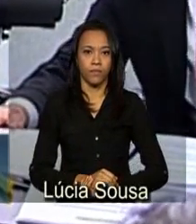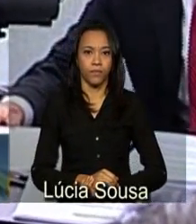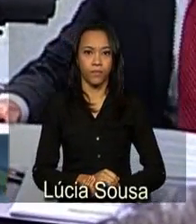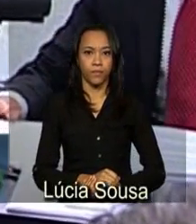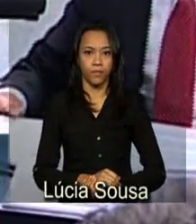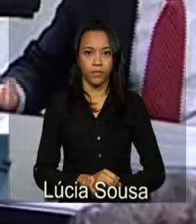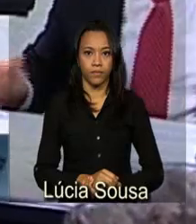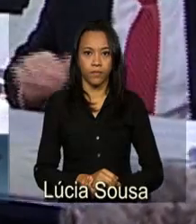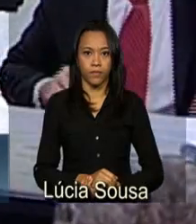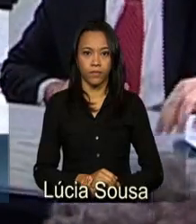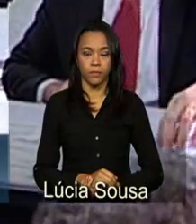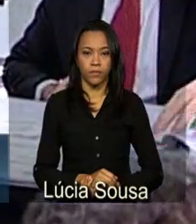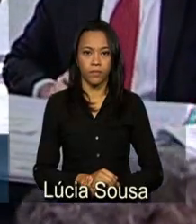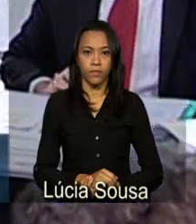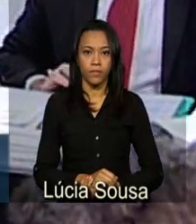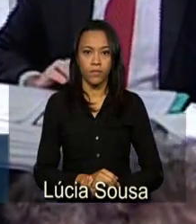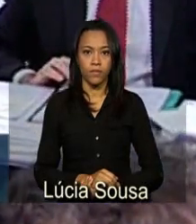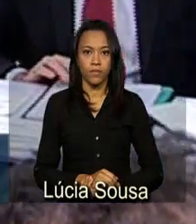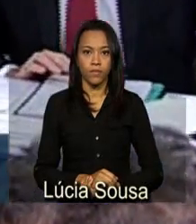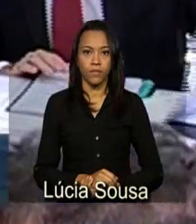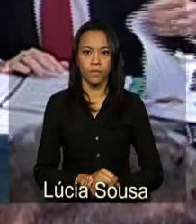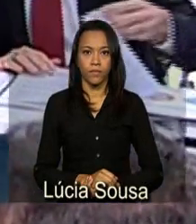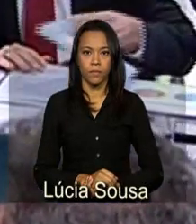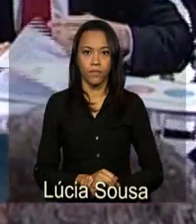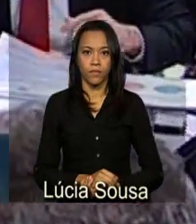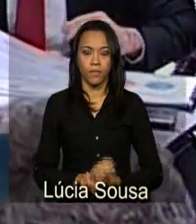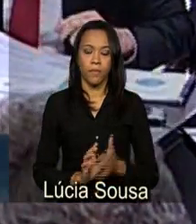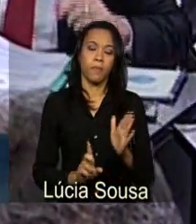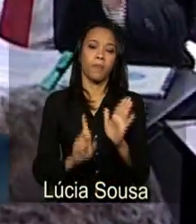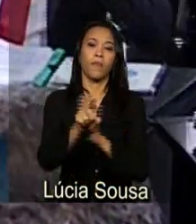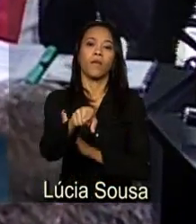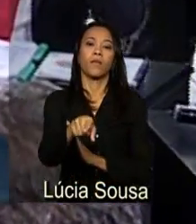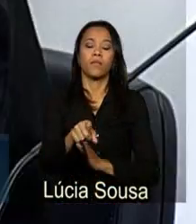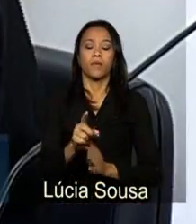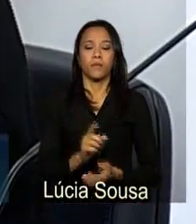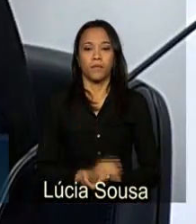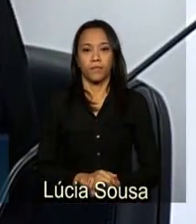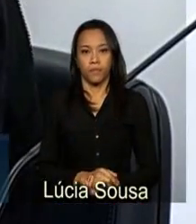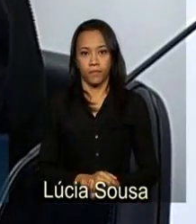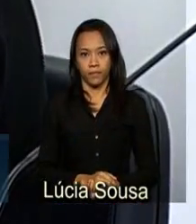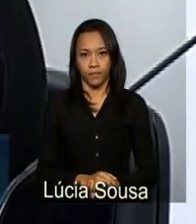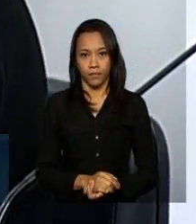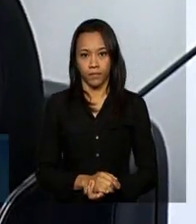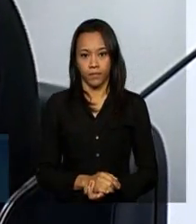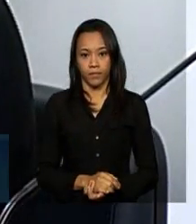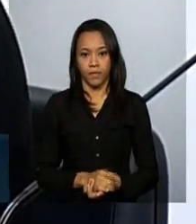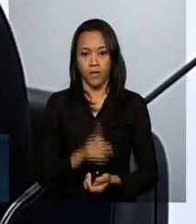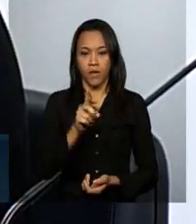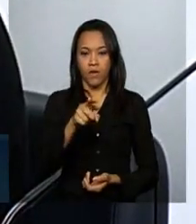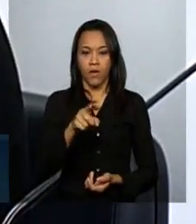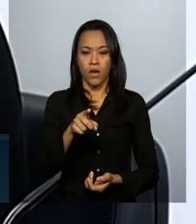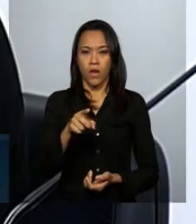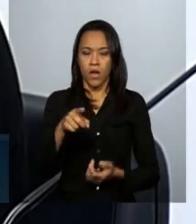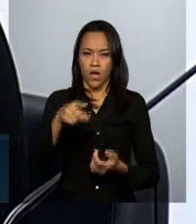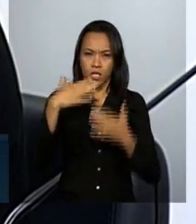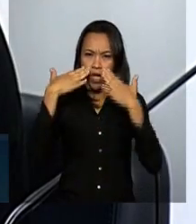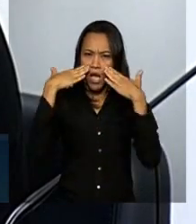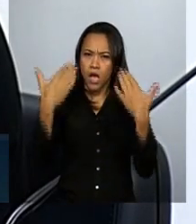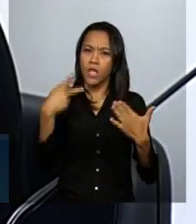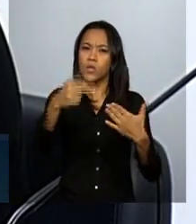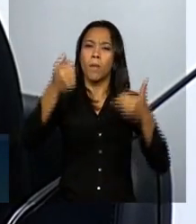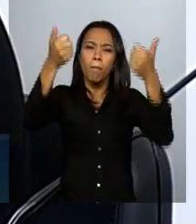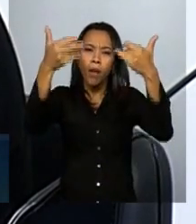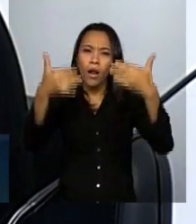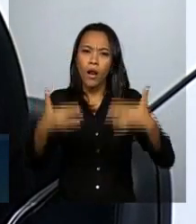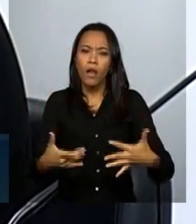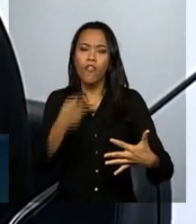2015 Ministro do Brasil eh o senhor focou muito na apresentação na apresentação do senhor